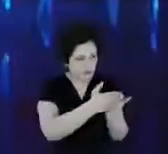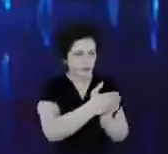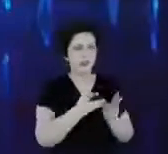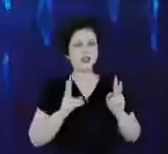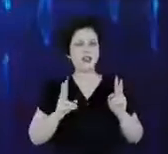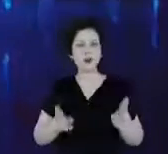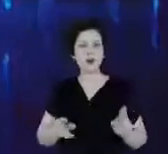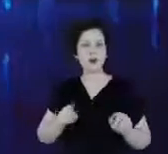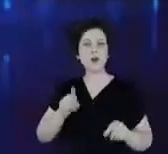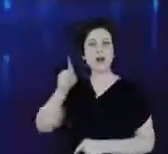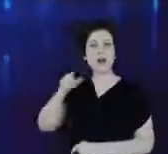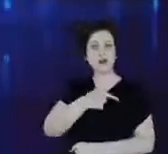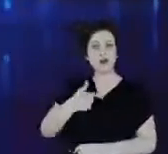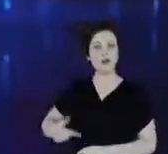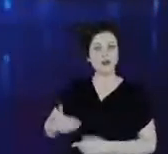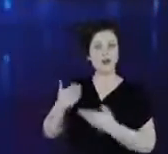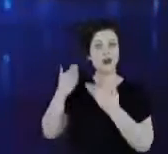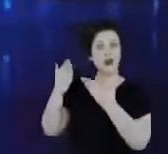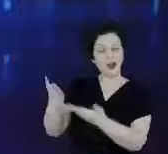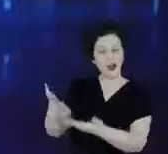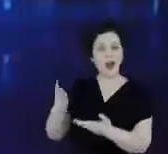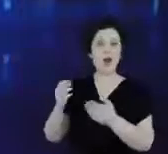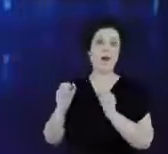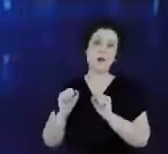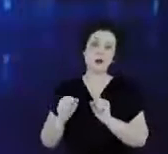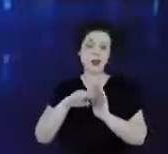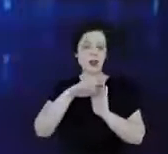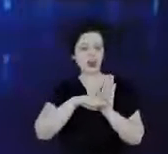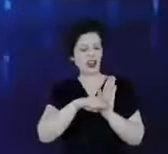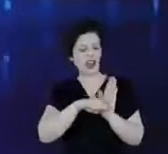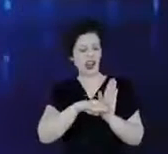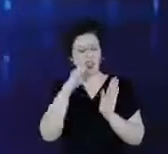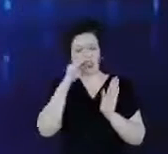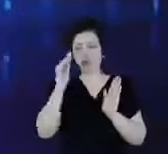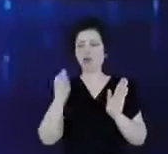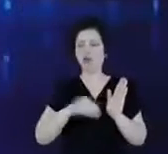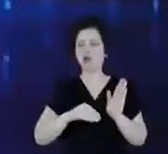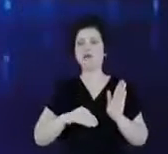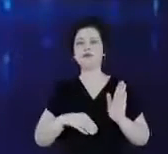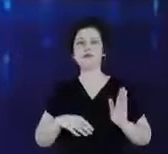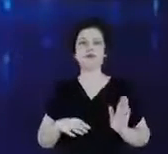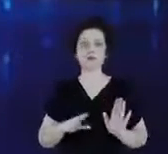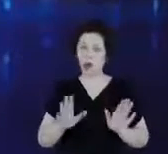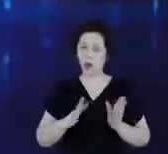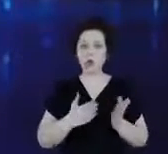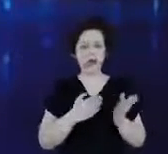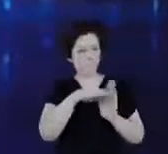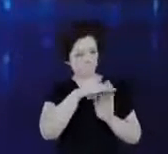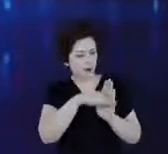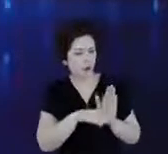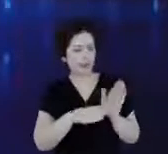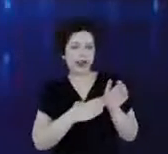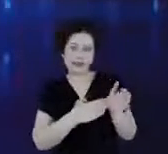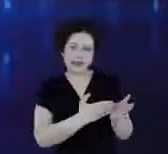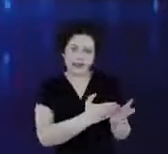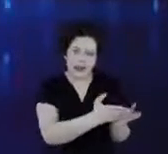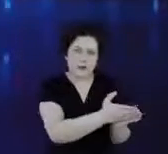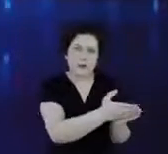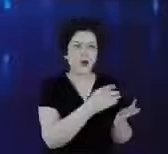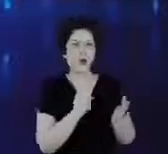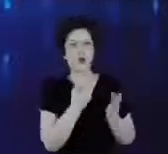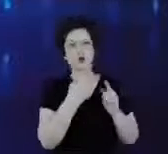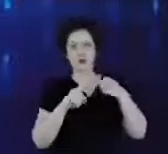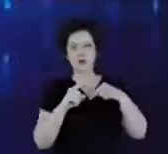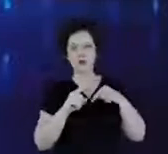ignorou em Pequim entendeu poderia ter ferrado com o cronograma e dia de gravação siga o plano que você fez porque pelo menos